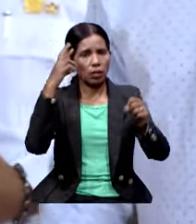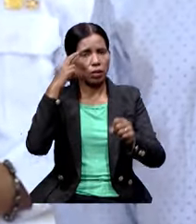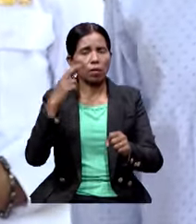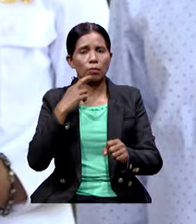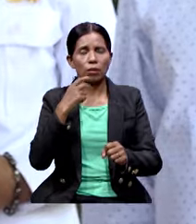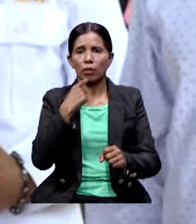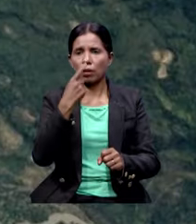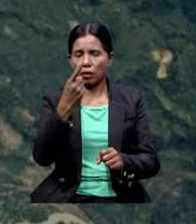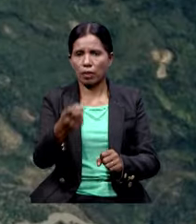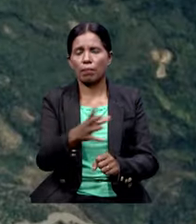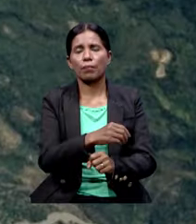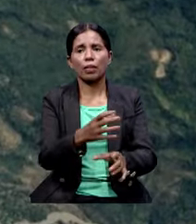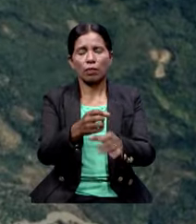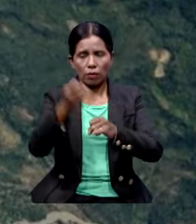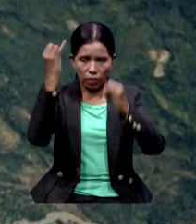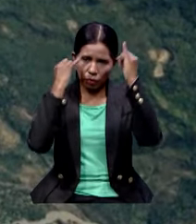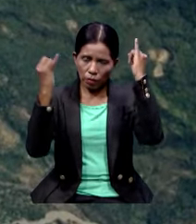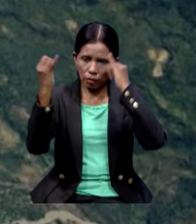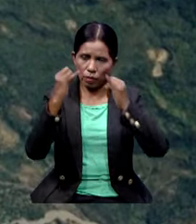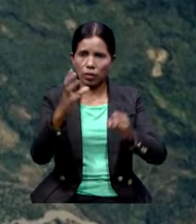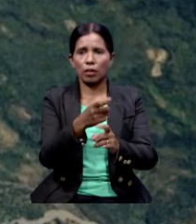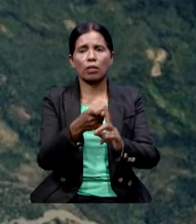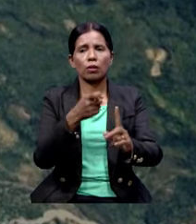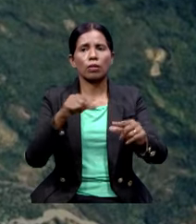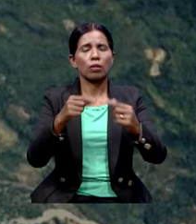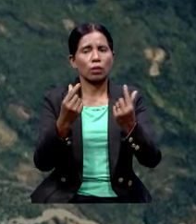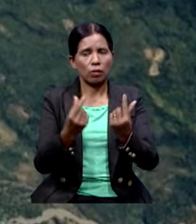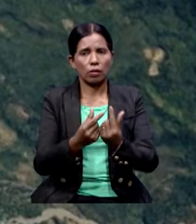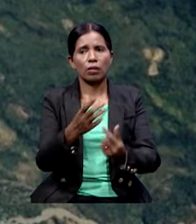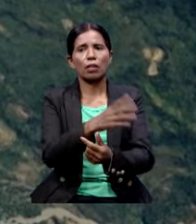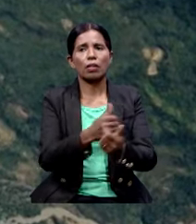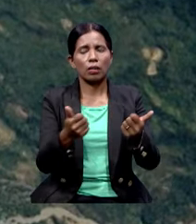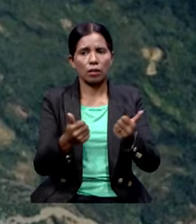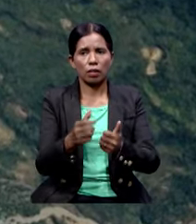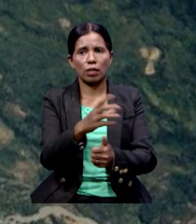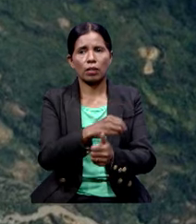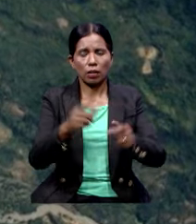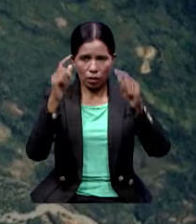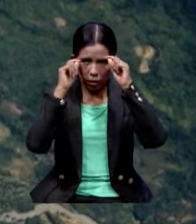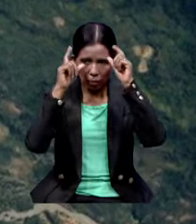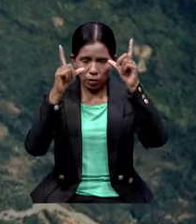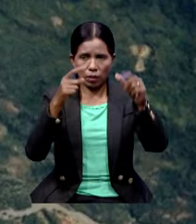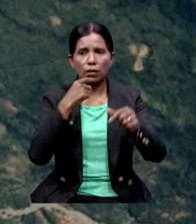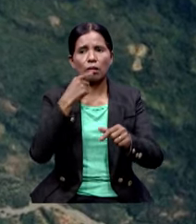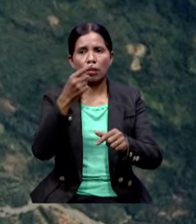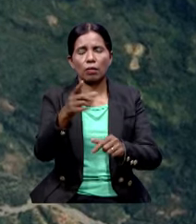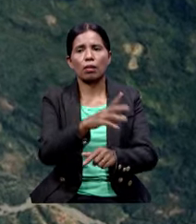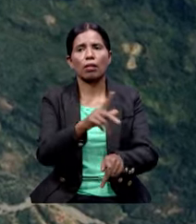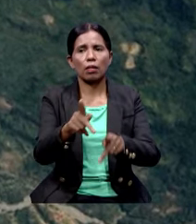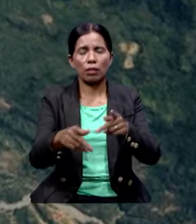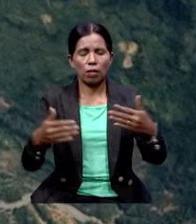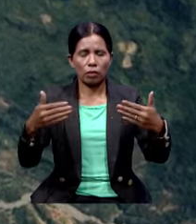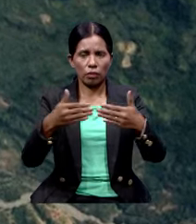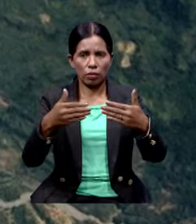Ramuzorta Ateten, ni Simona Informasaun Oficial husi ekipa negosiador Fronteira Terrestre Timor-Leste ni Angkatak, tratadu ba